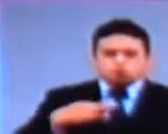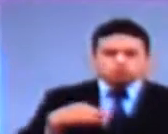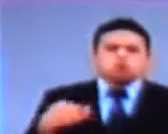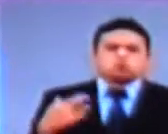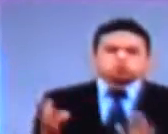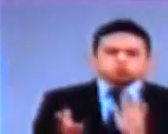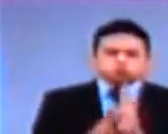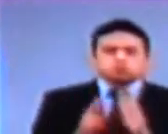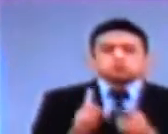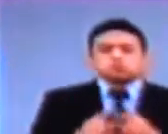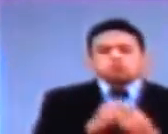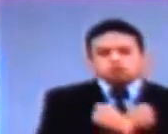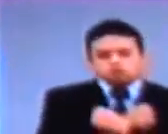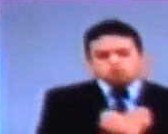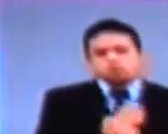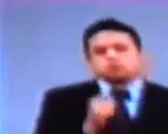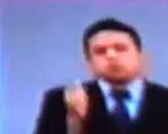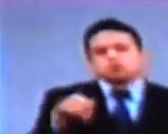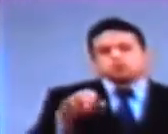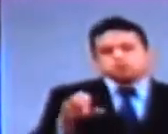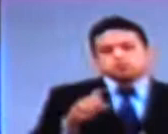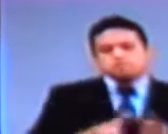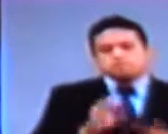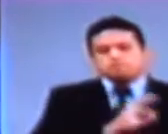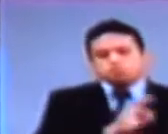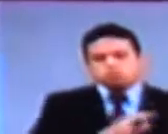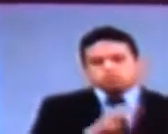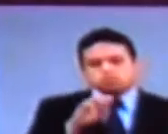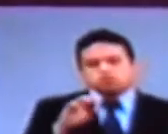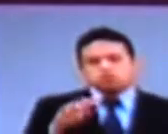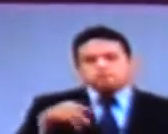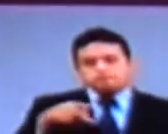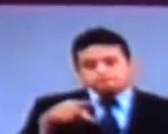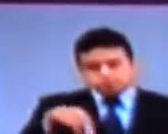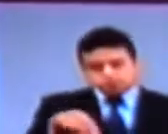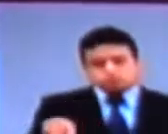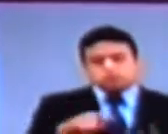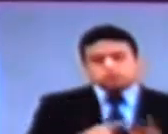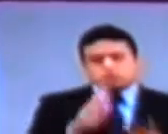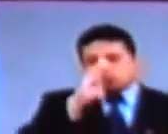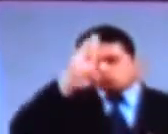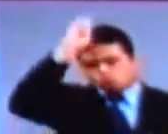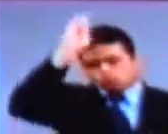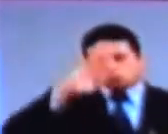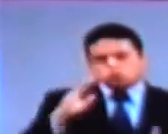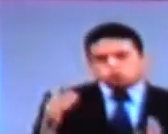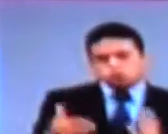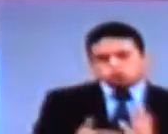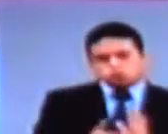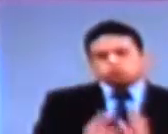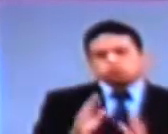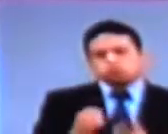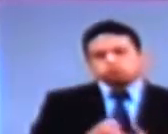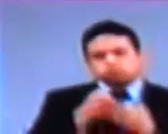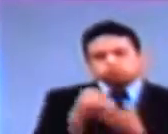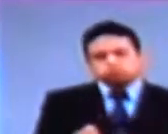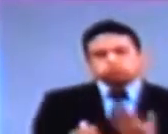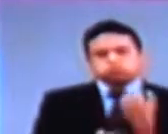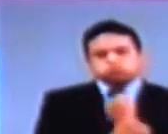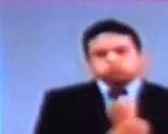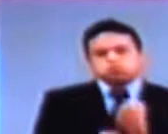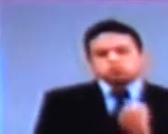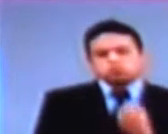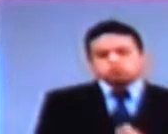mandar um abraço para a ANC, a Polícia Militar, o Corpo Bombeiro e todos aqueles que vão,